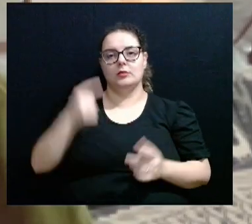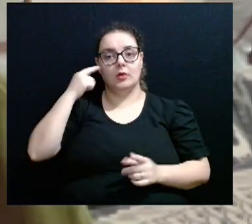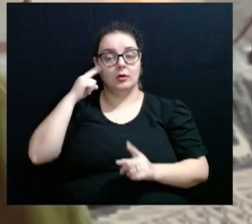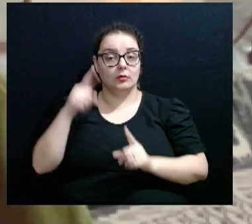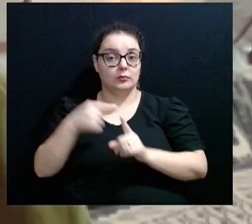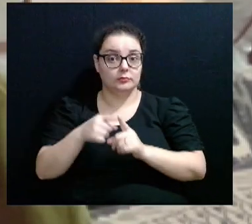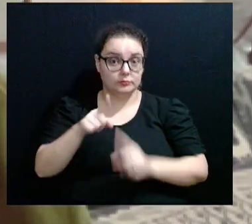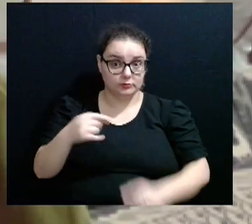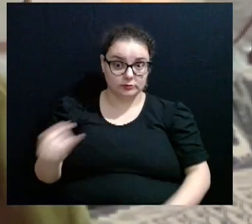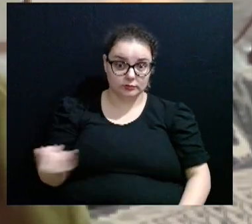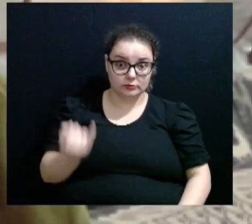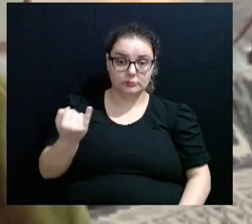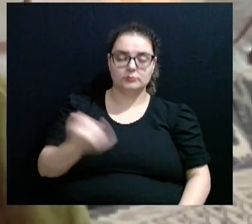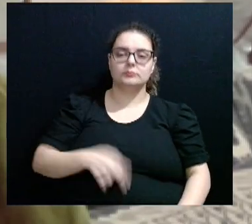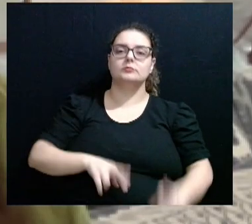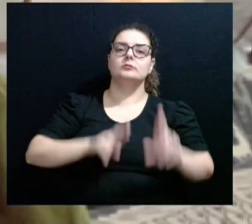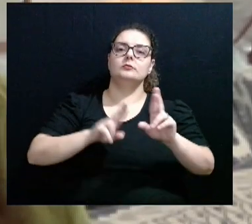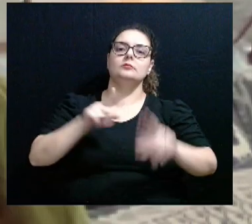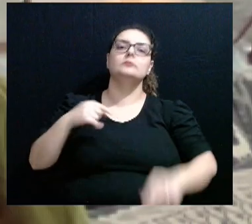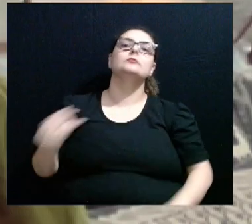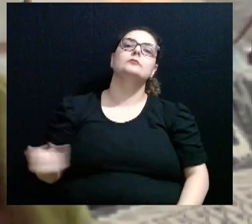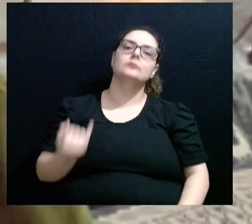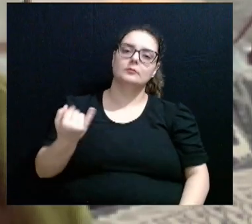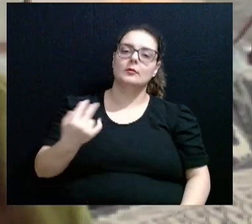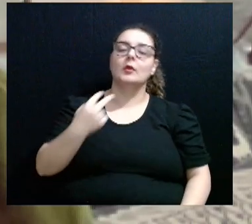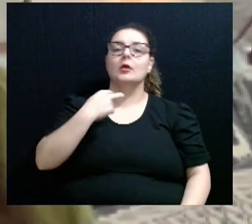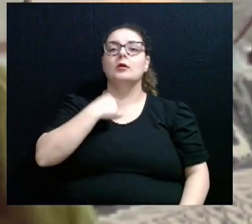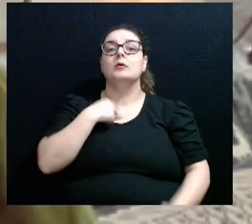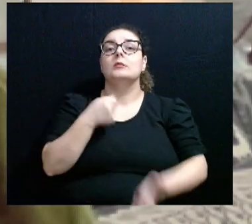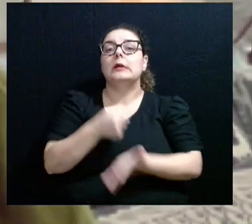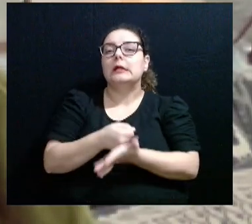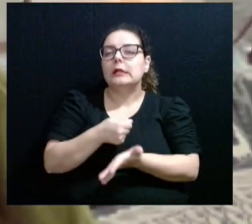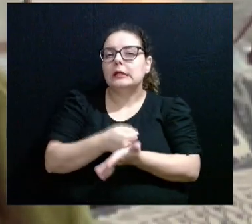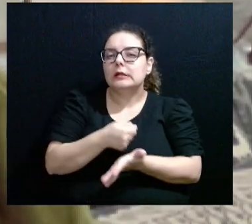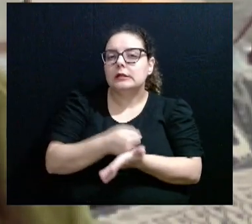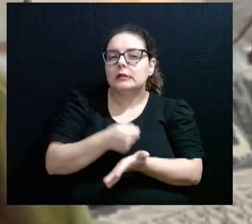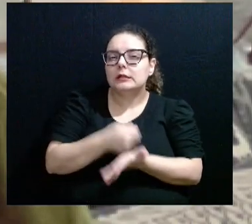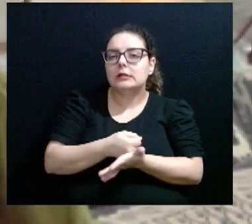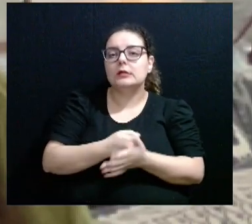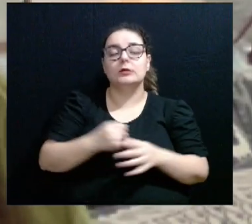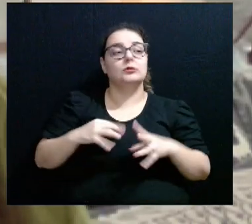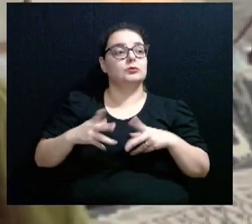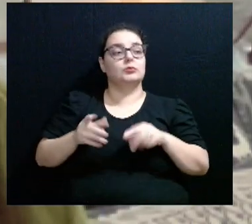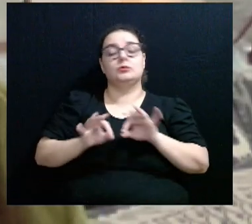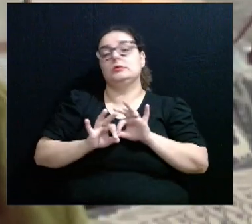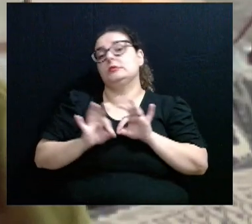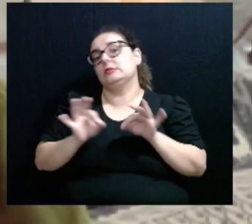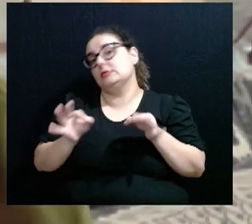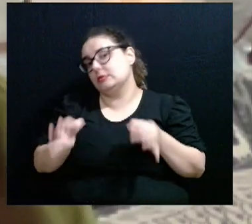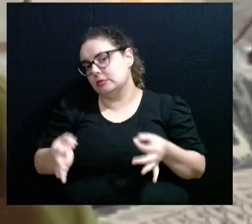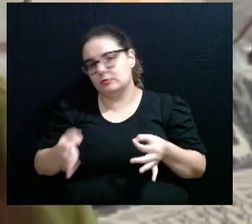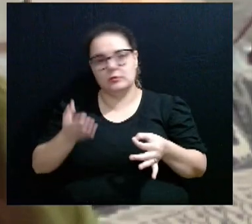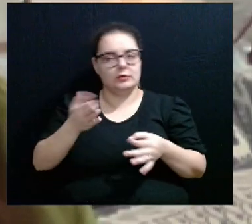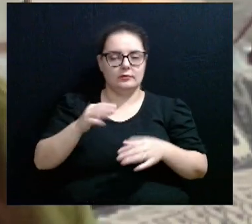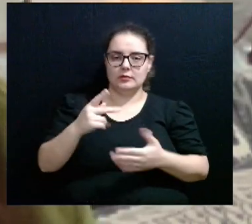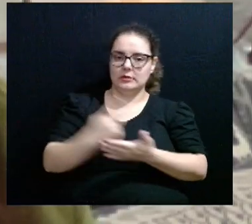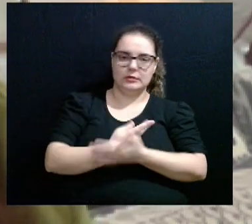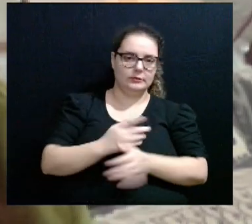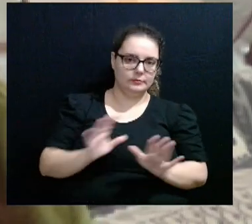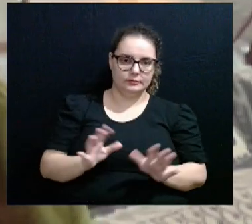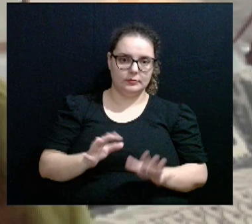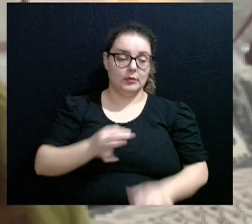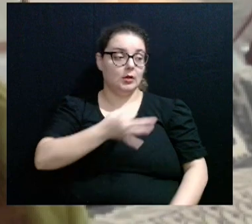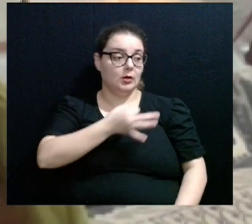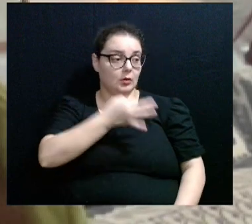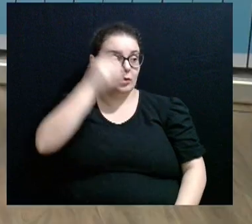a esperança ela é importante, mas não pode ser essa cobrança de é tudo simples e você que está errando. Ótimo, e isso